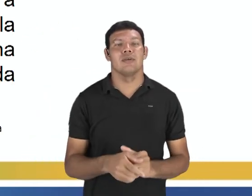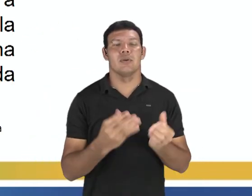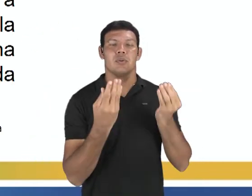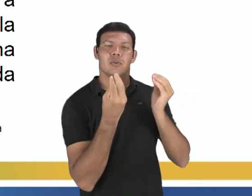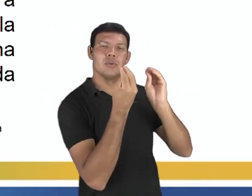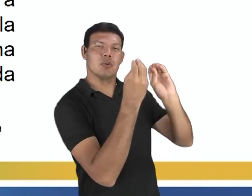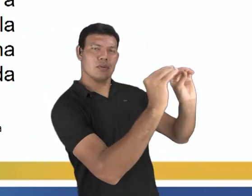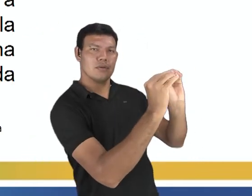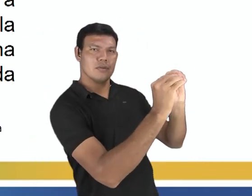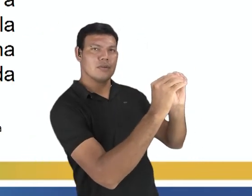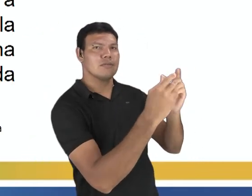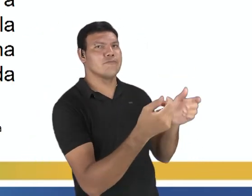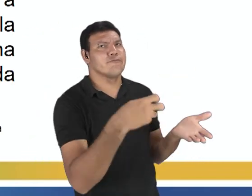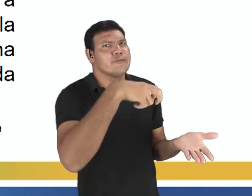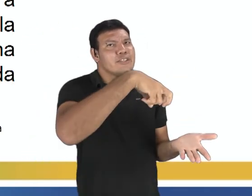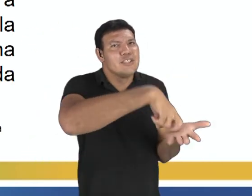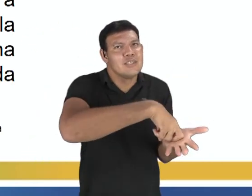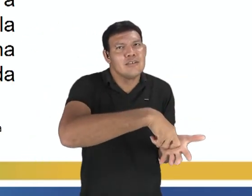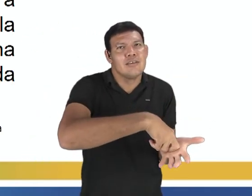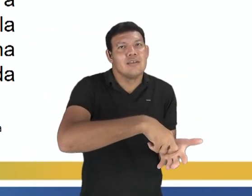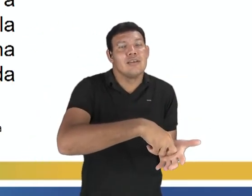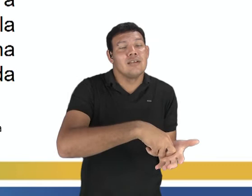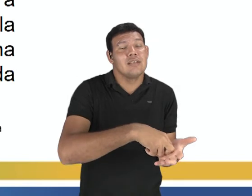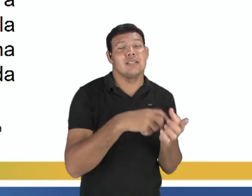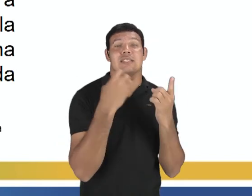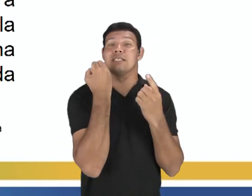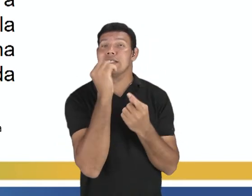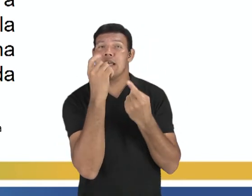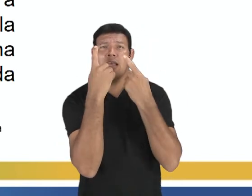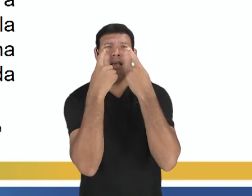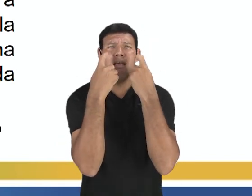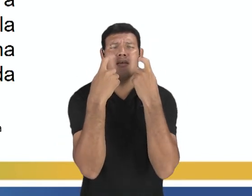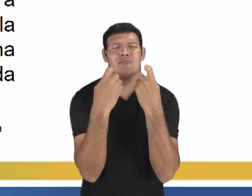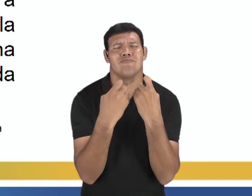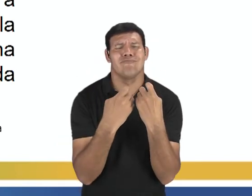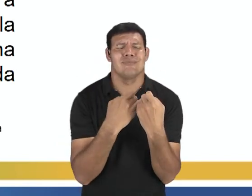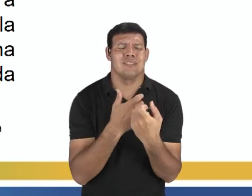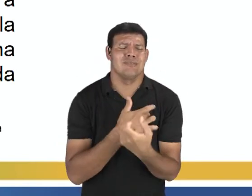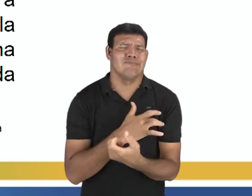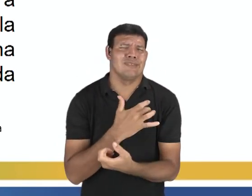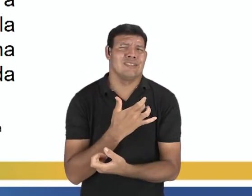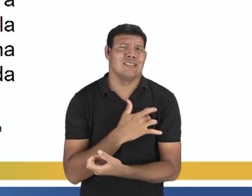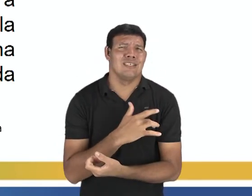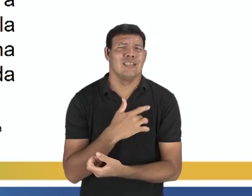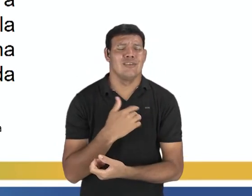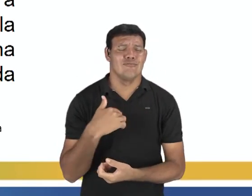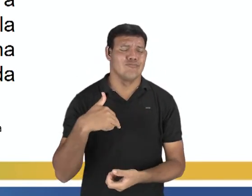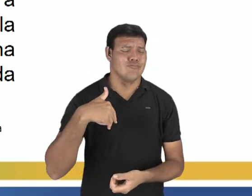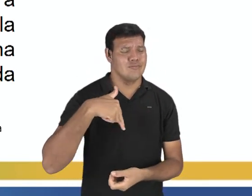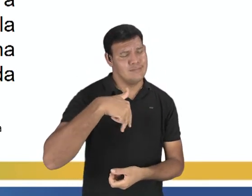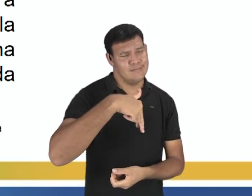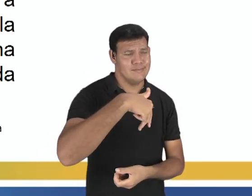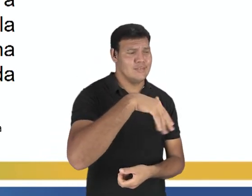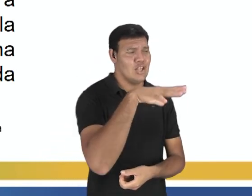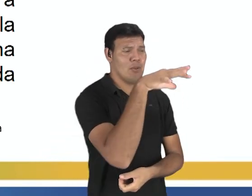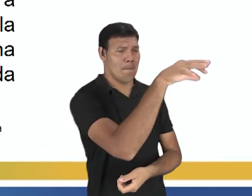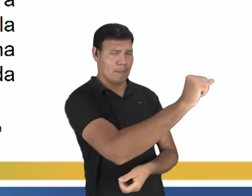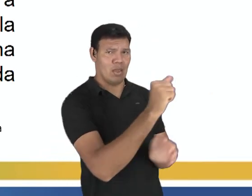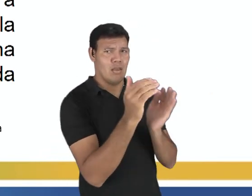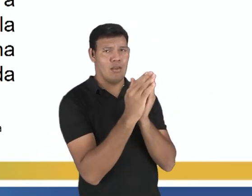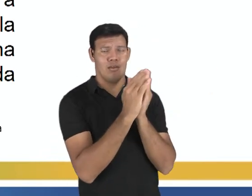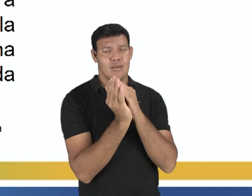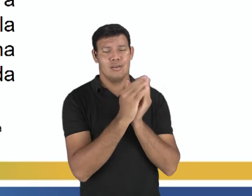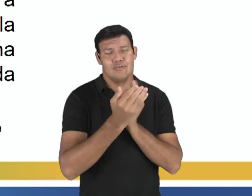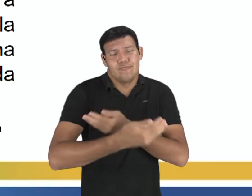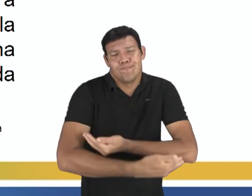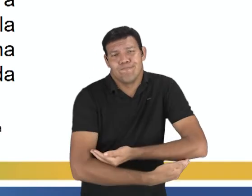do armário, de castigo. Mas quando ela chora, eu não aguento. Eu vou até lá e pego a minha